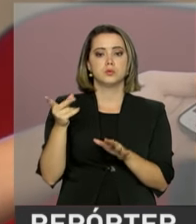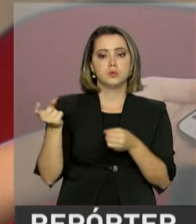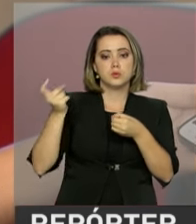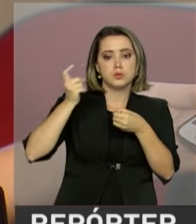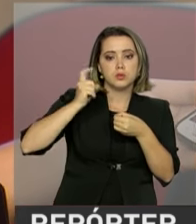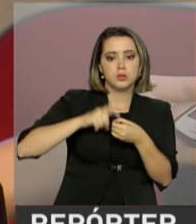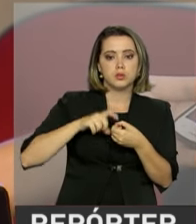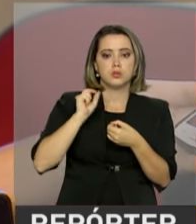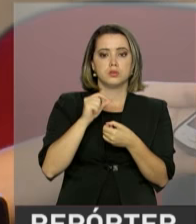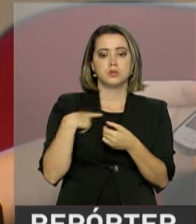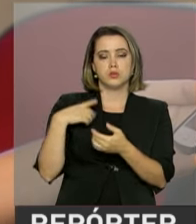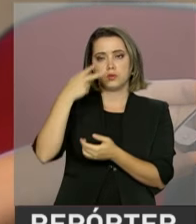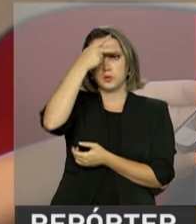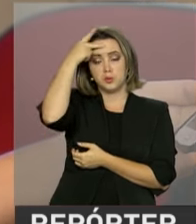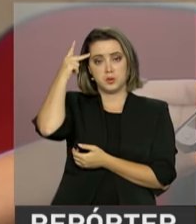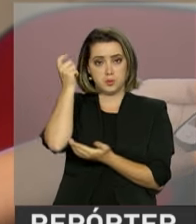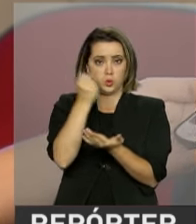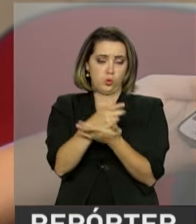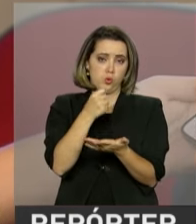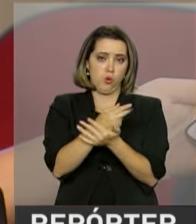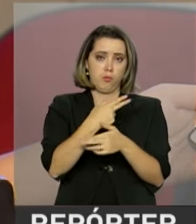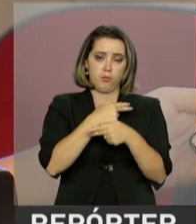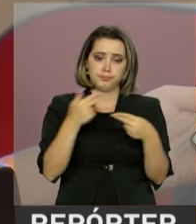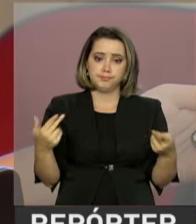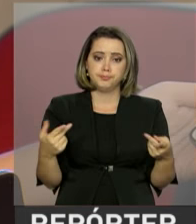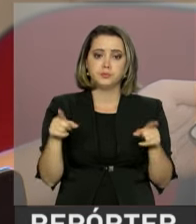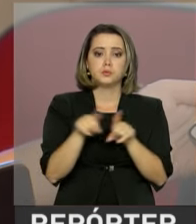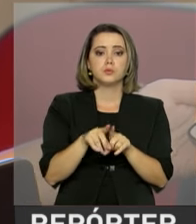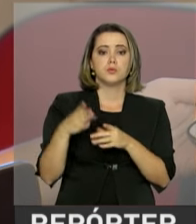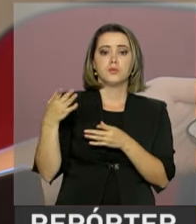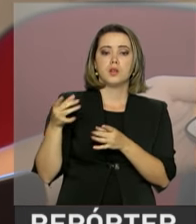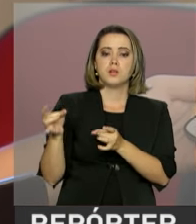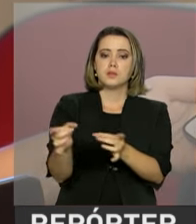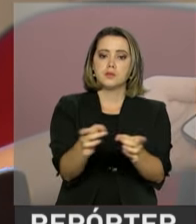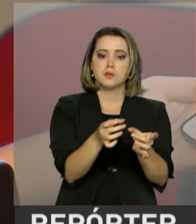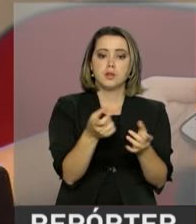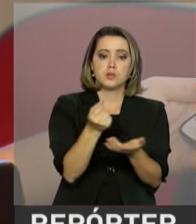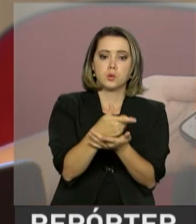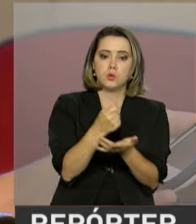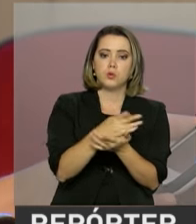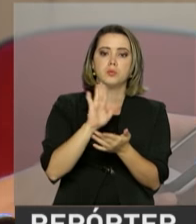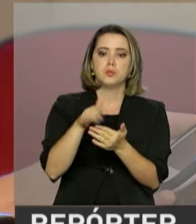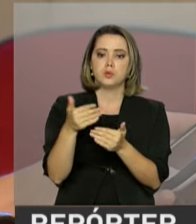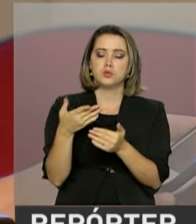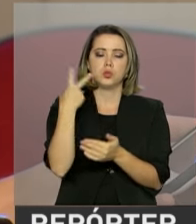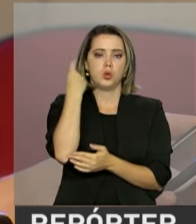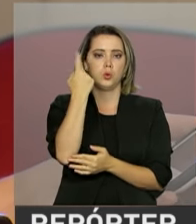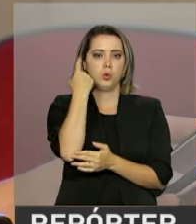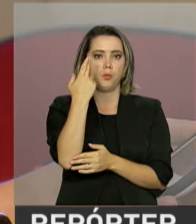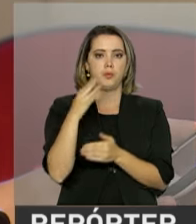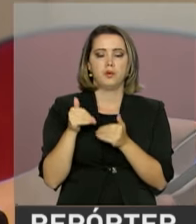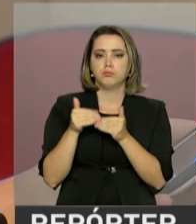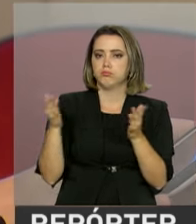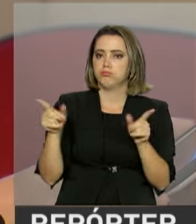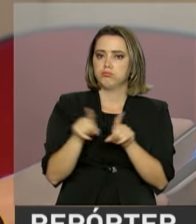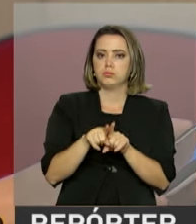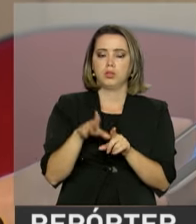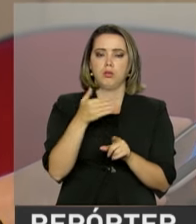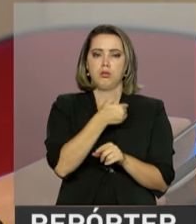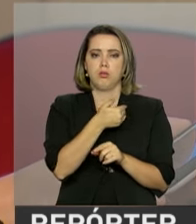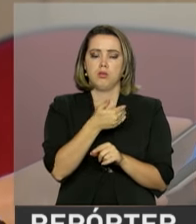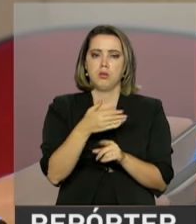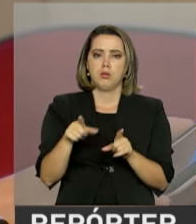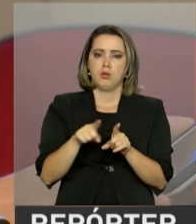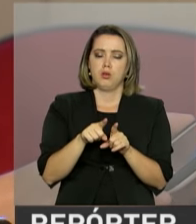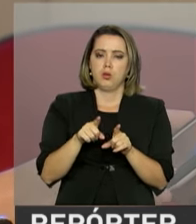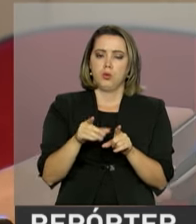pelo pelos exportadores então os embarques estão normais e os principais mercados estão abertos o governo agiu rapidamente com seus pares de outros